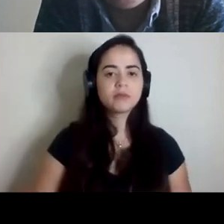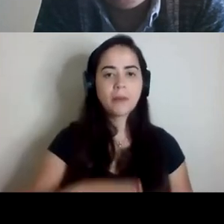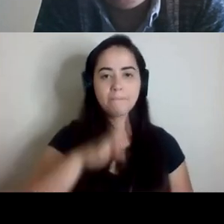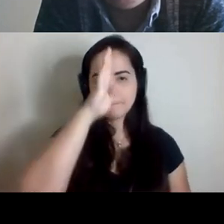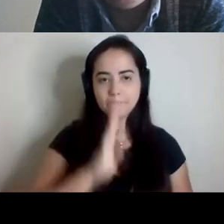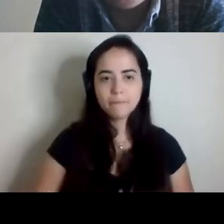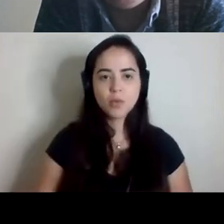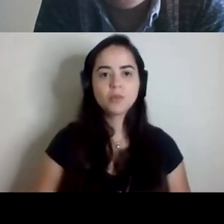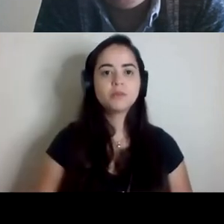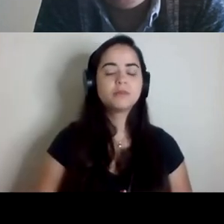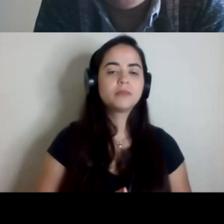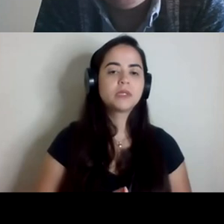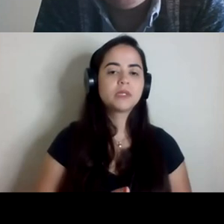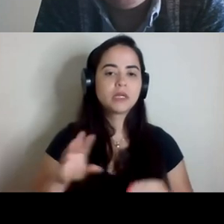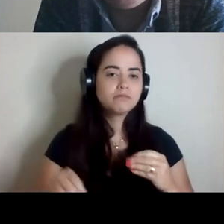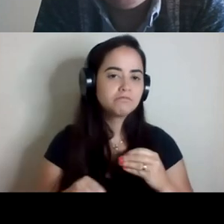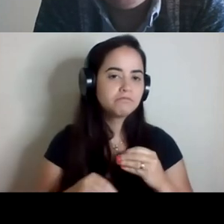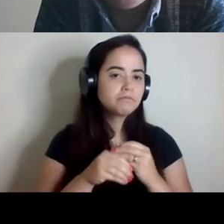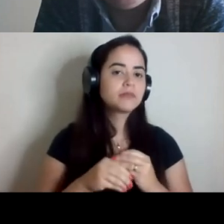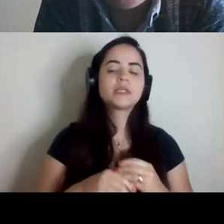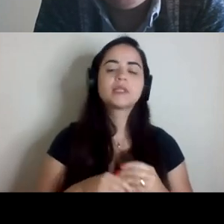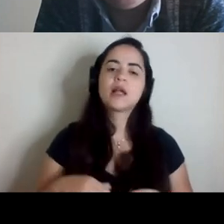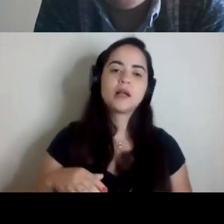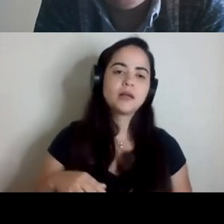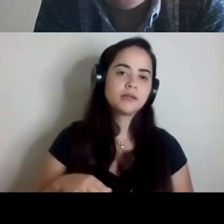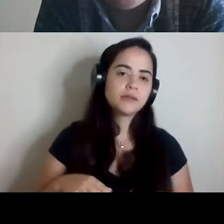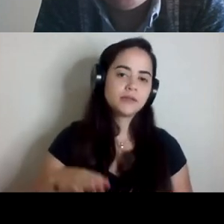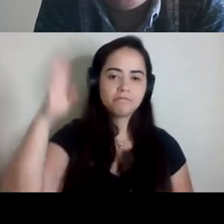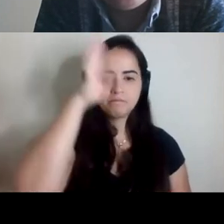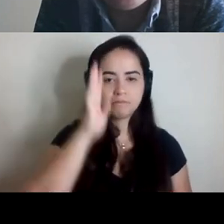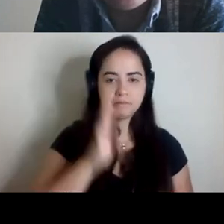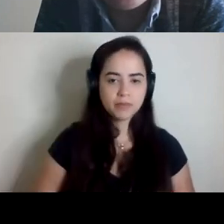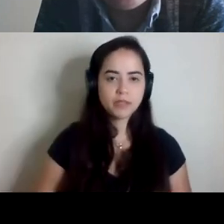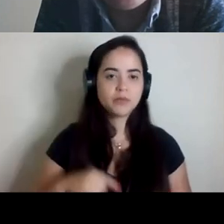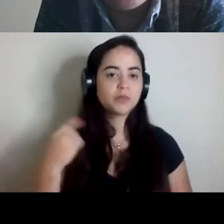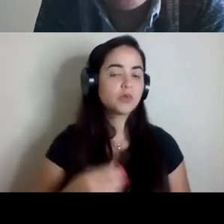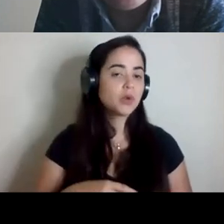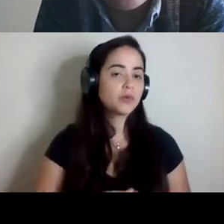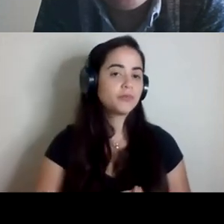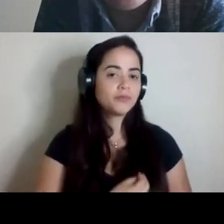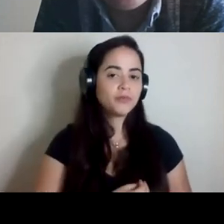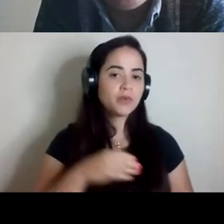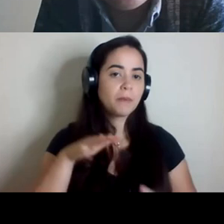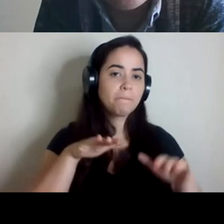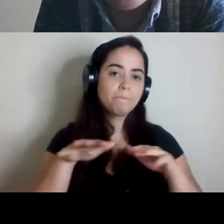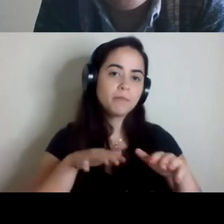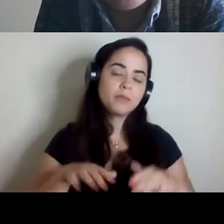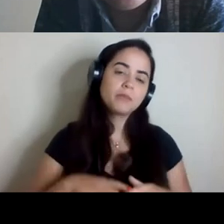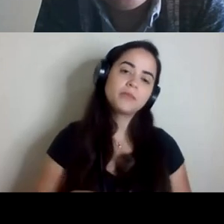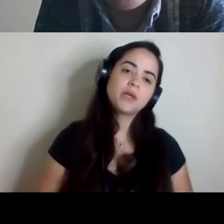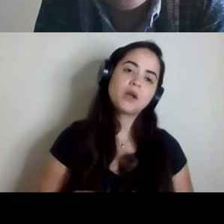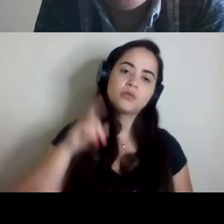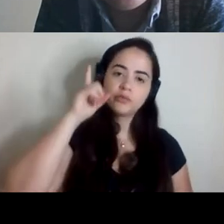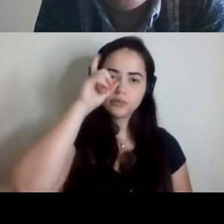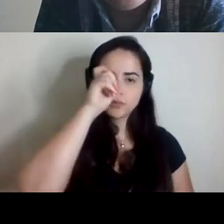e integrada, né, nesse país, que a gente tem vivido momentos difíceis junto aos